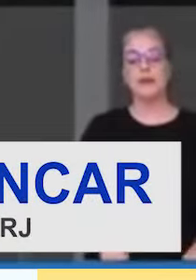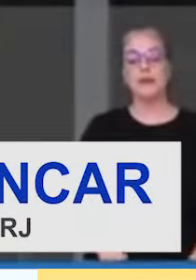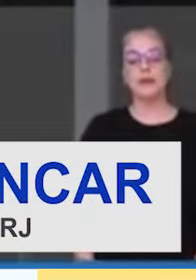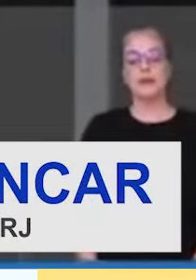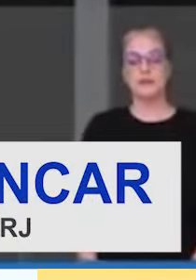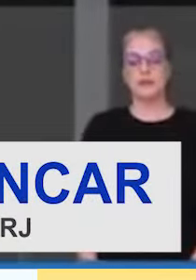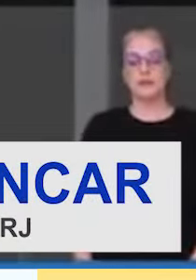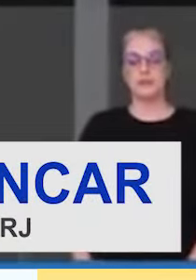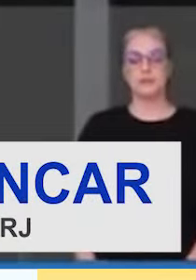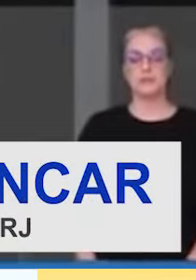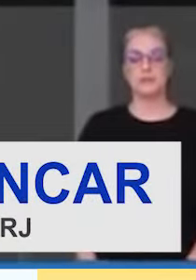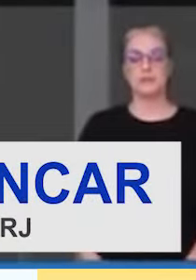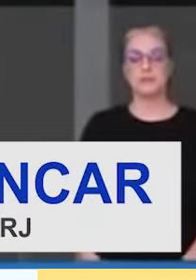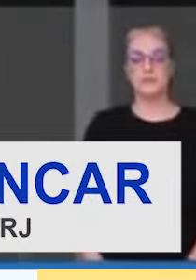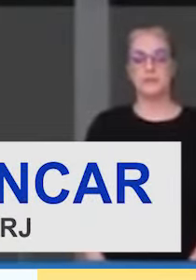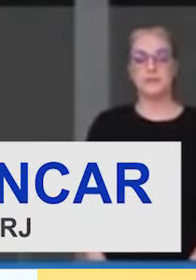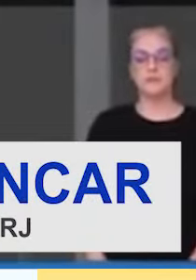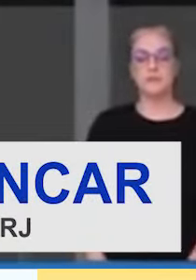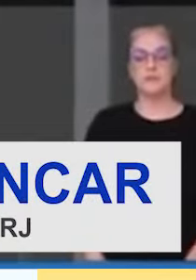que nos rege,